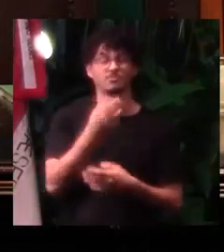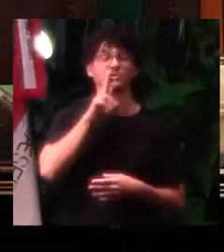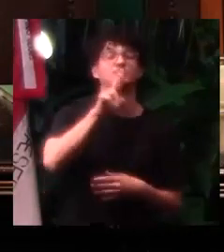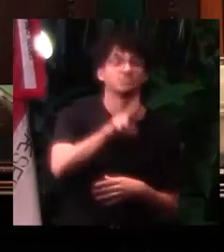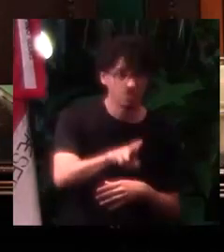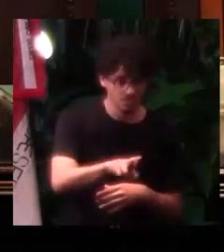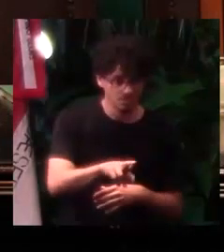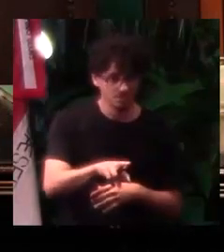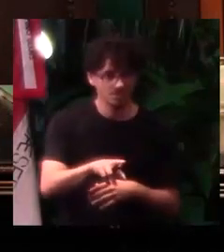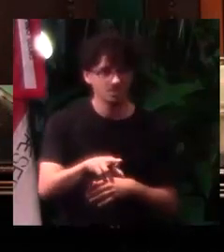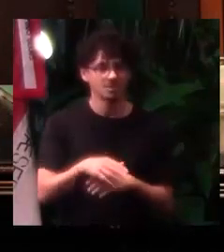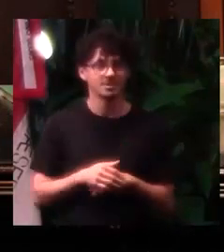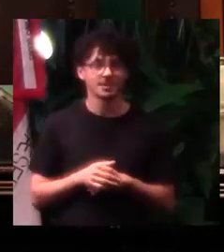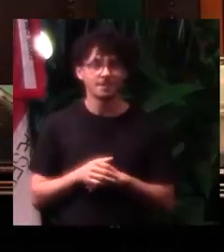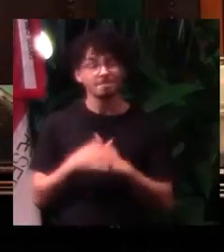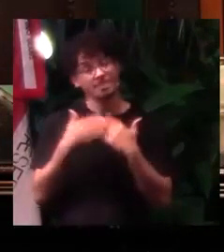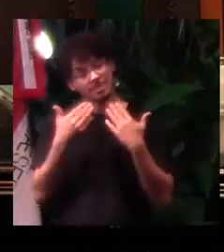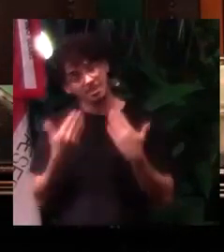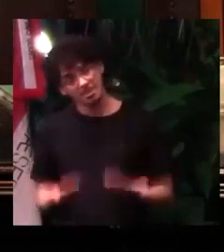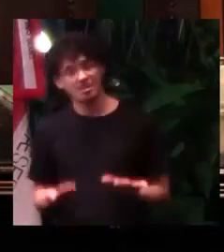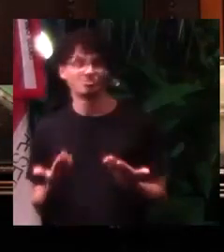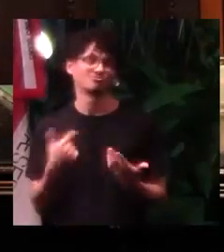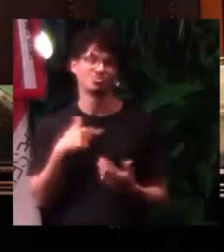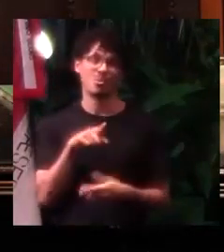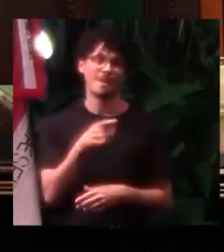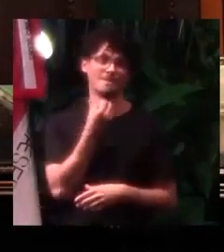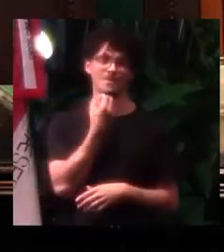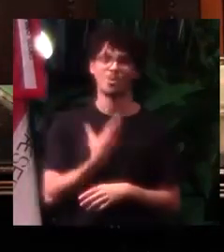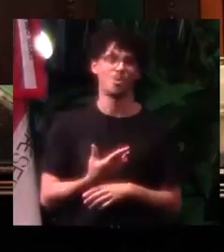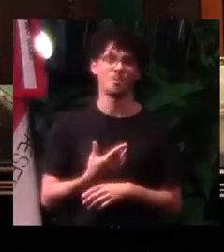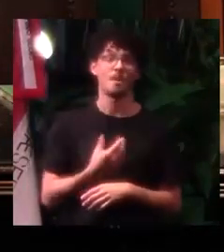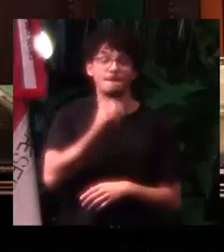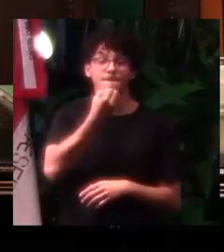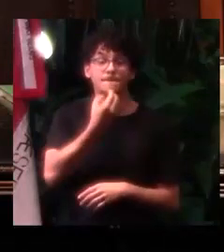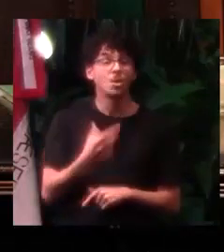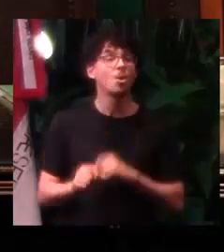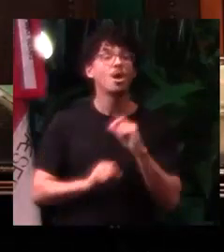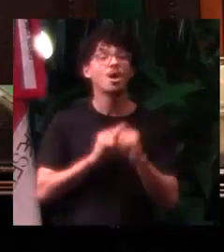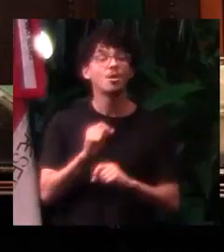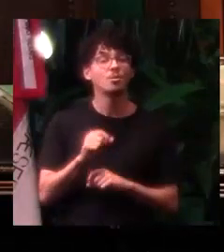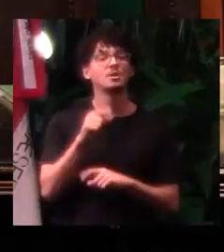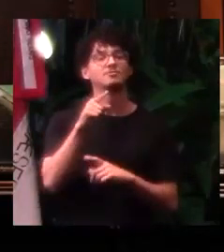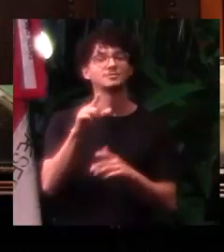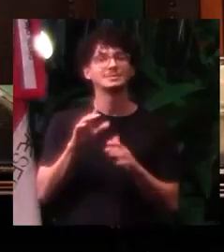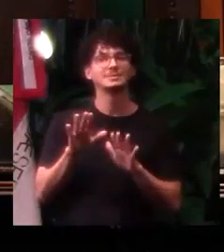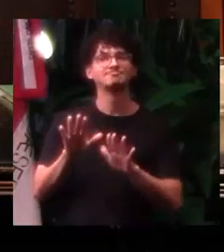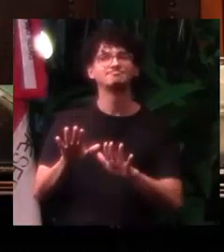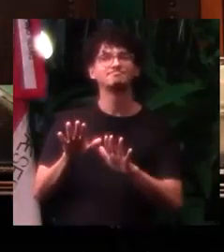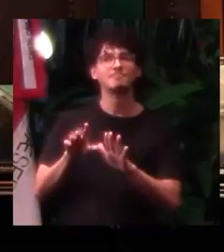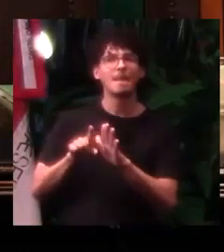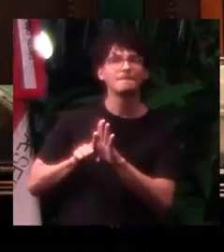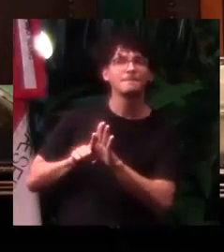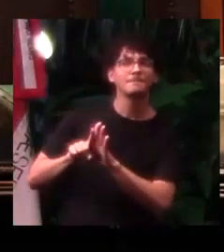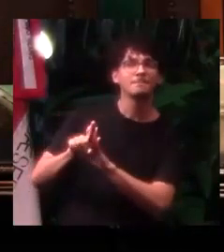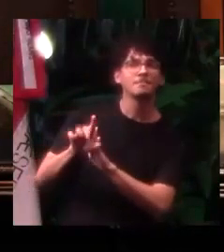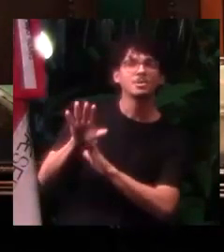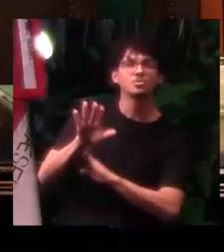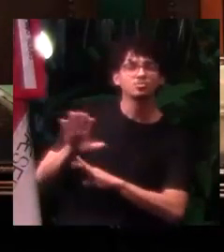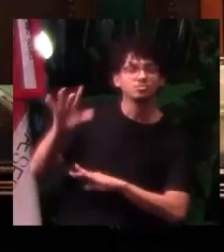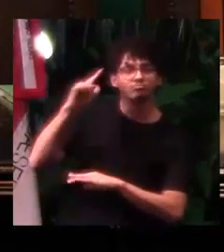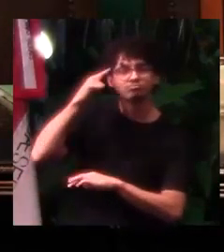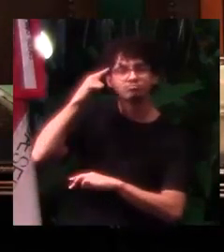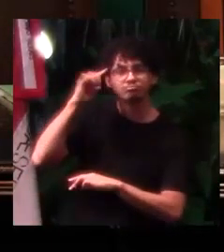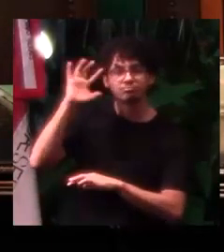experiência anterior. Né? E isso não é muito bom. Né? O que é bom é exatamente você manter essa